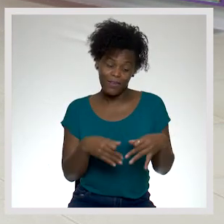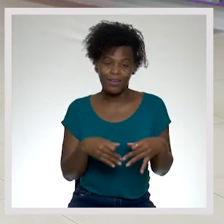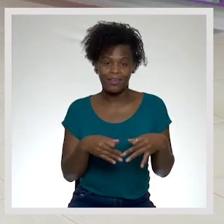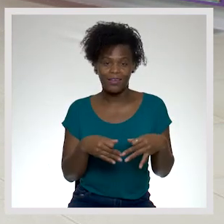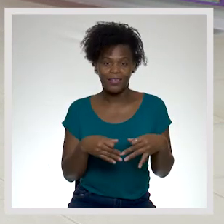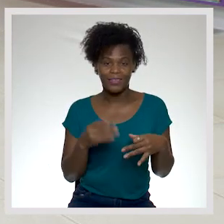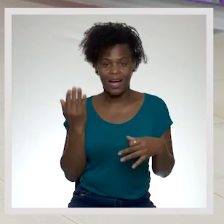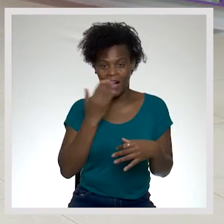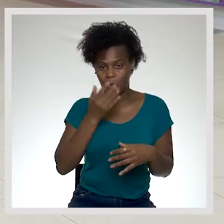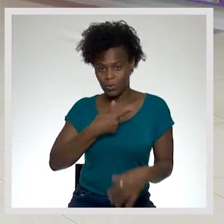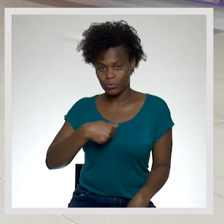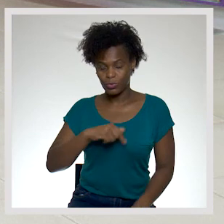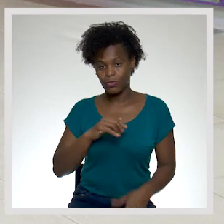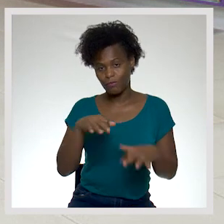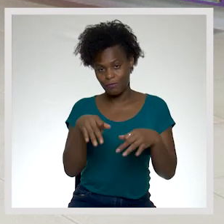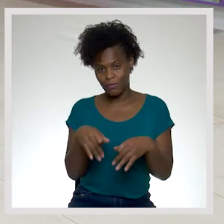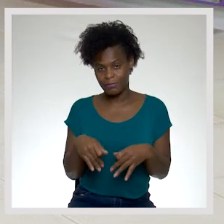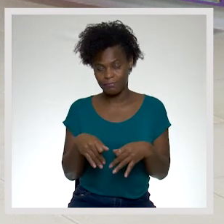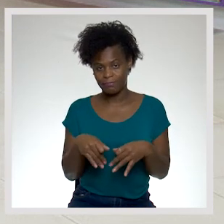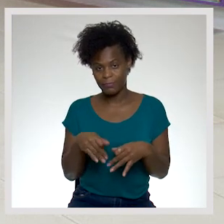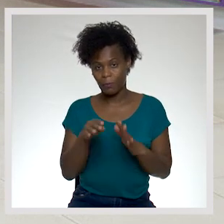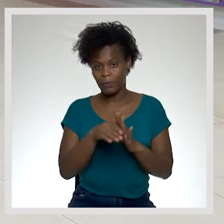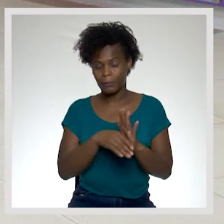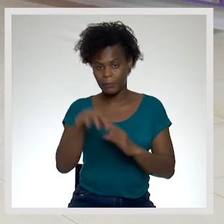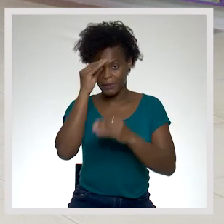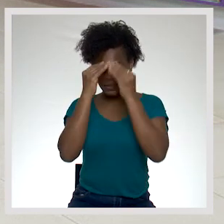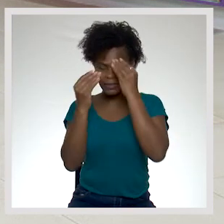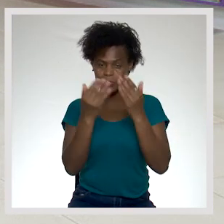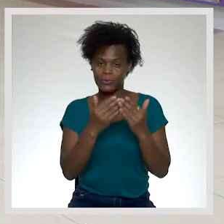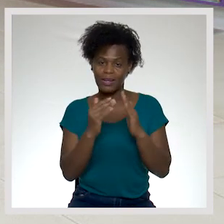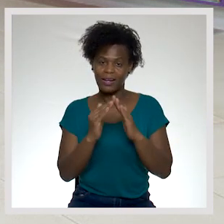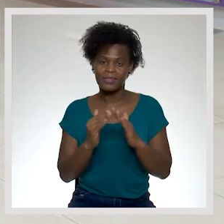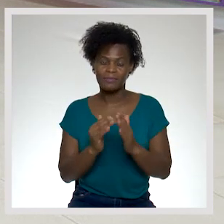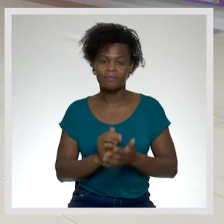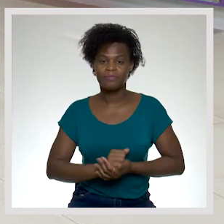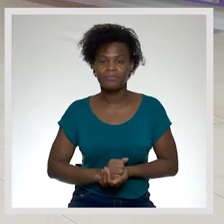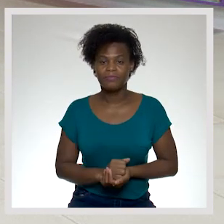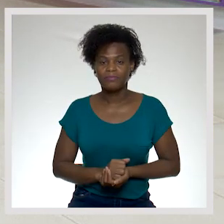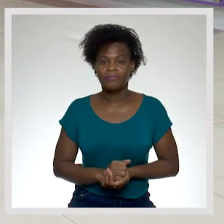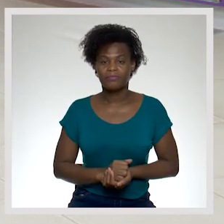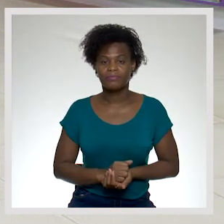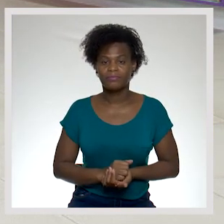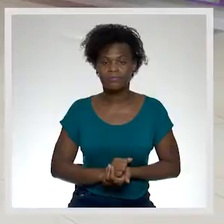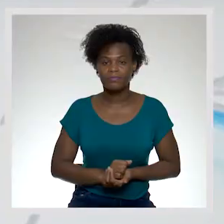ao fim da nossa aula do programa Aprender, Estudar em